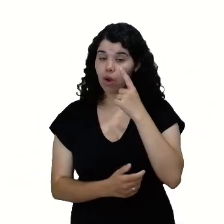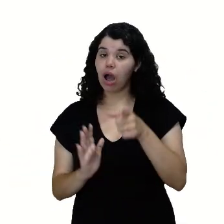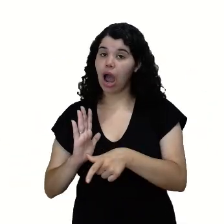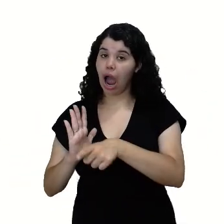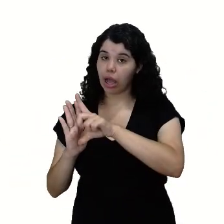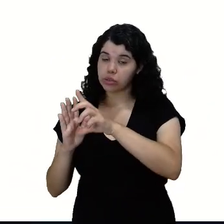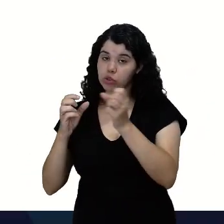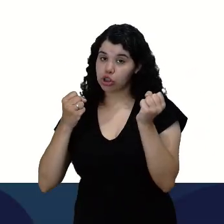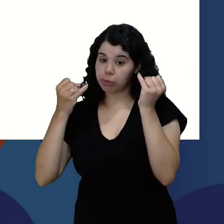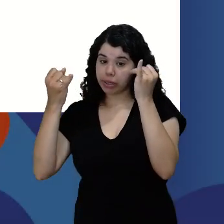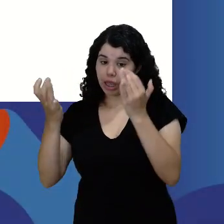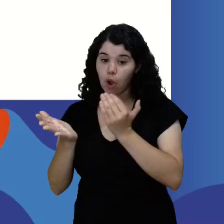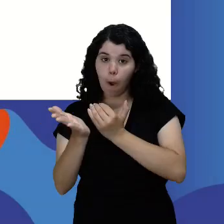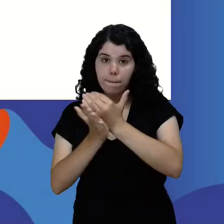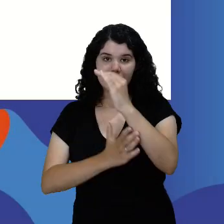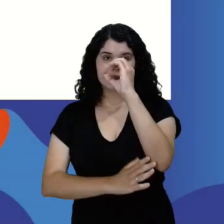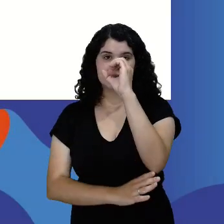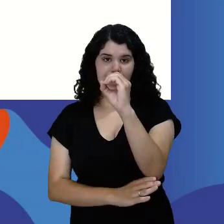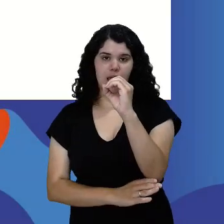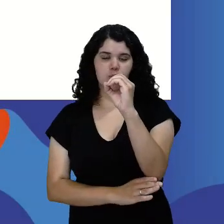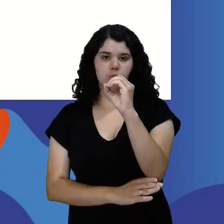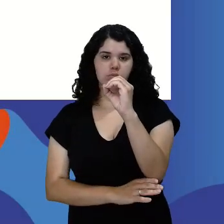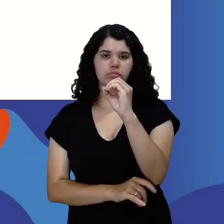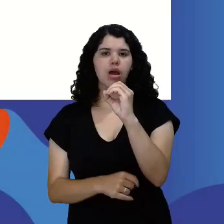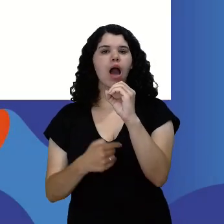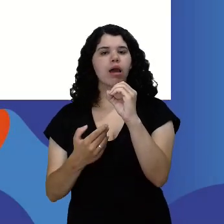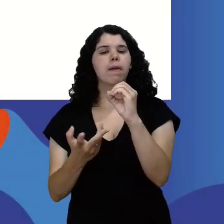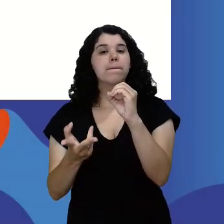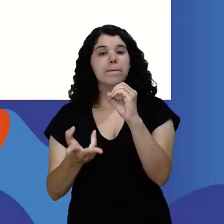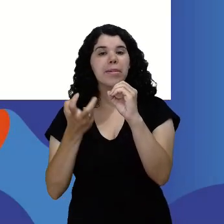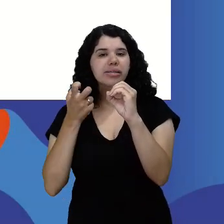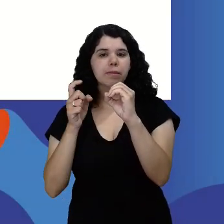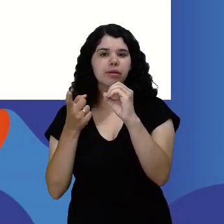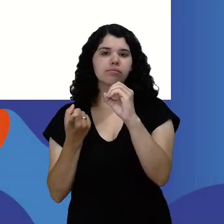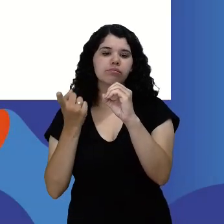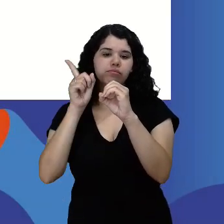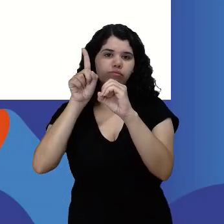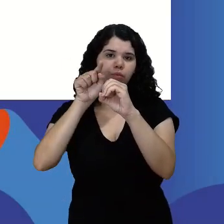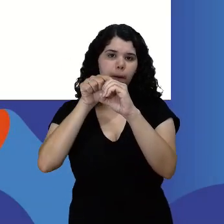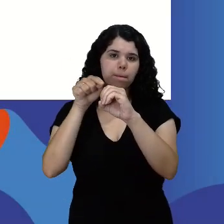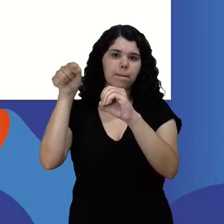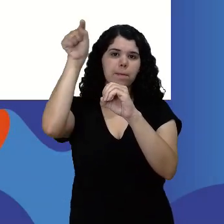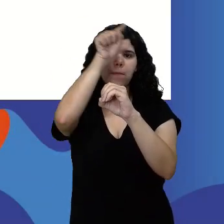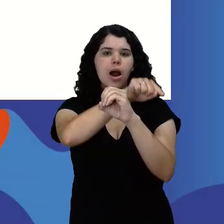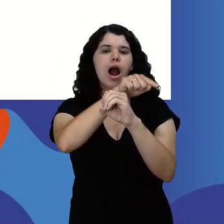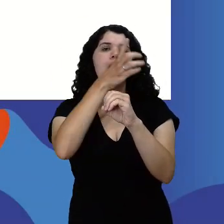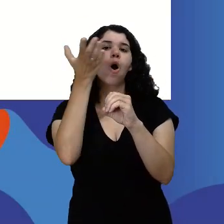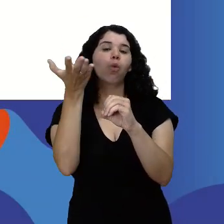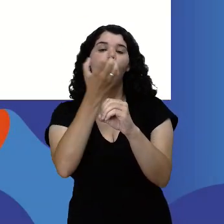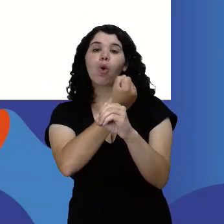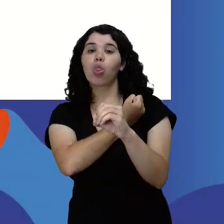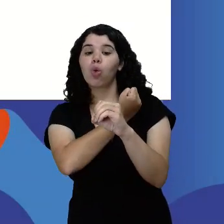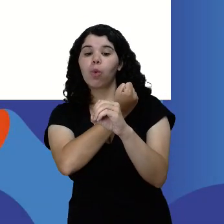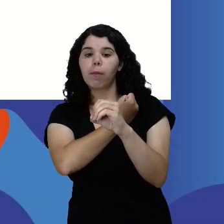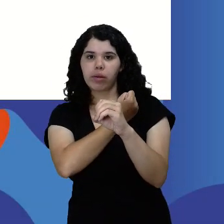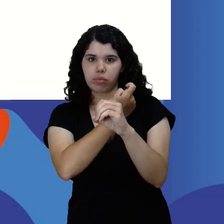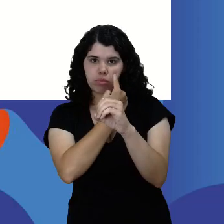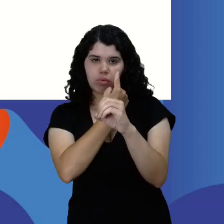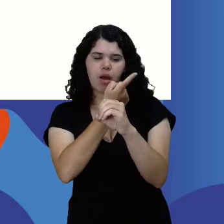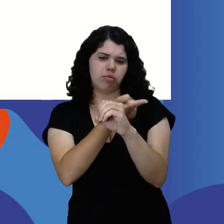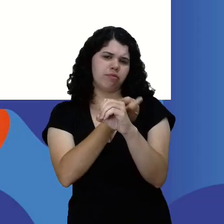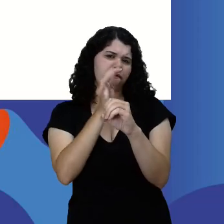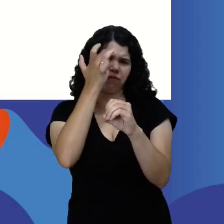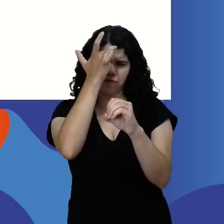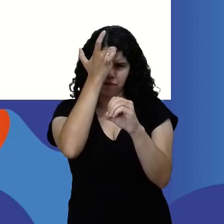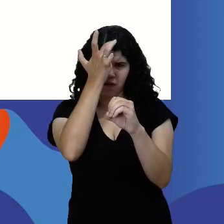pouco, a gente começa do 0 e a gente tenta enxergar qual é o próximo número, para eu descobrir qual é a escala. Nesse caso aí é